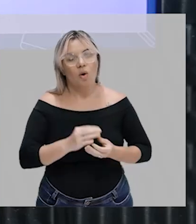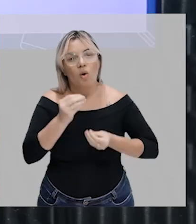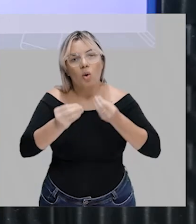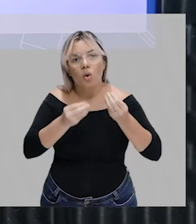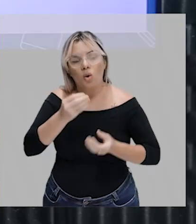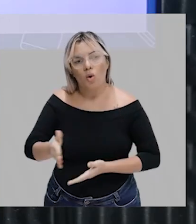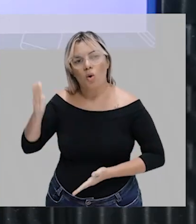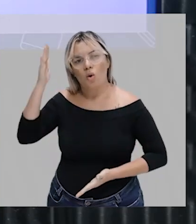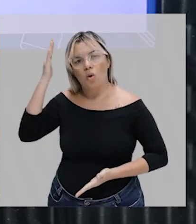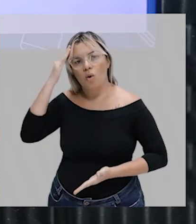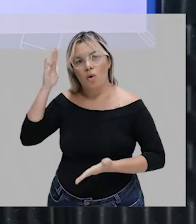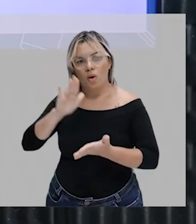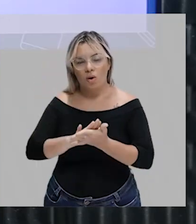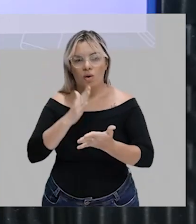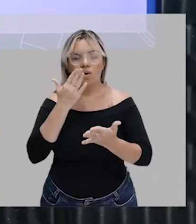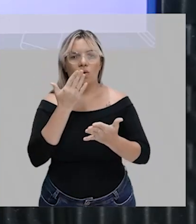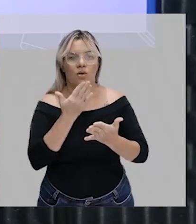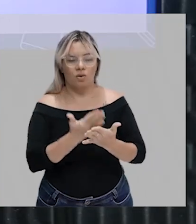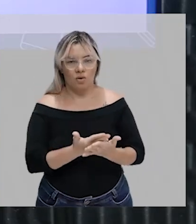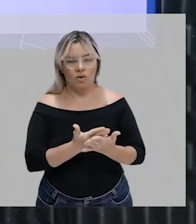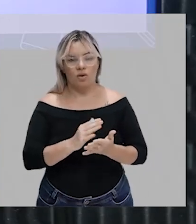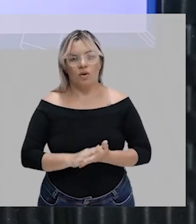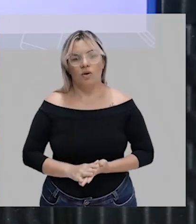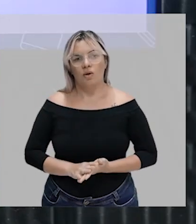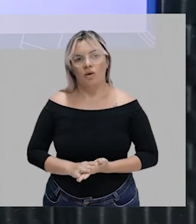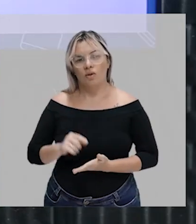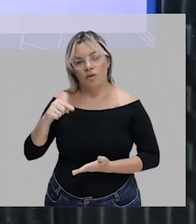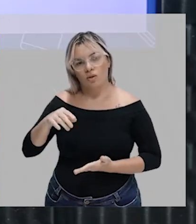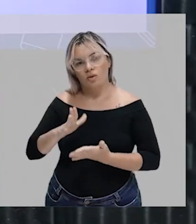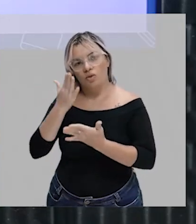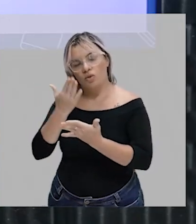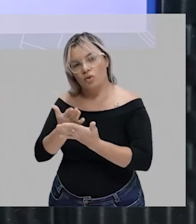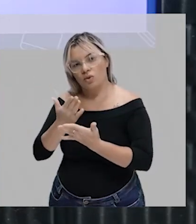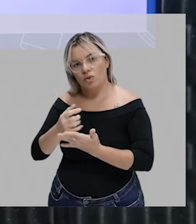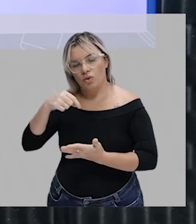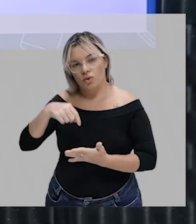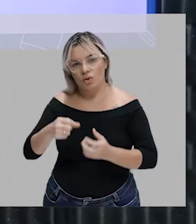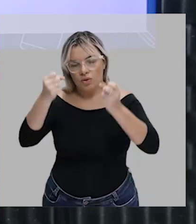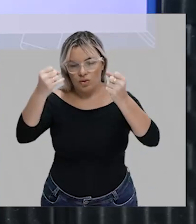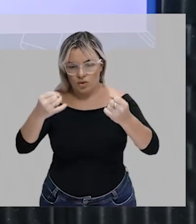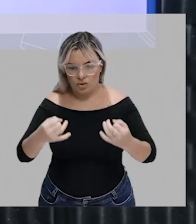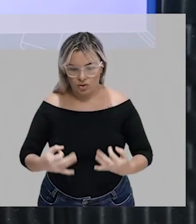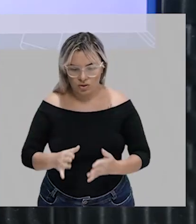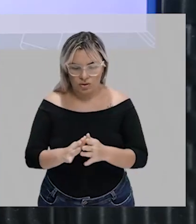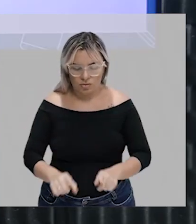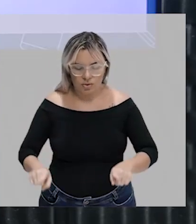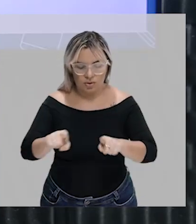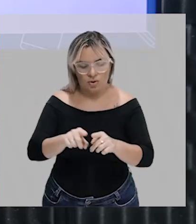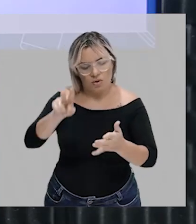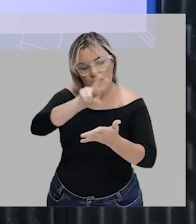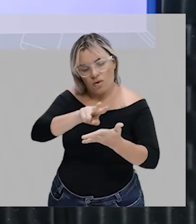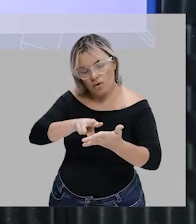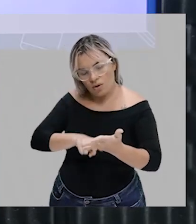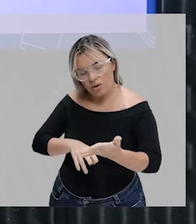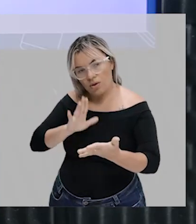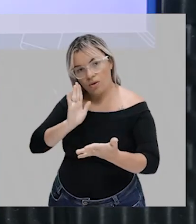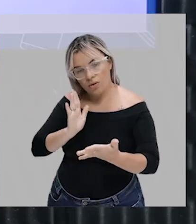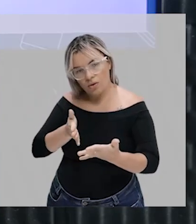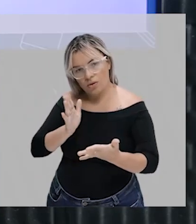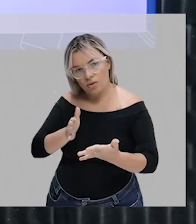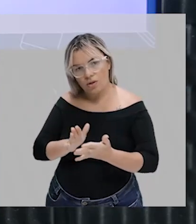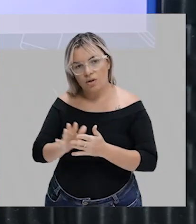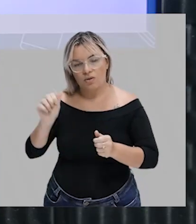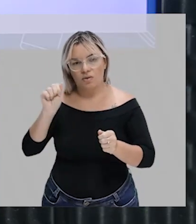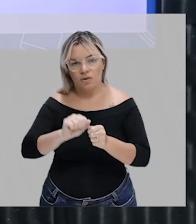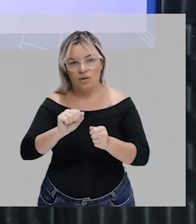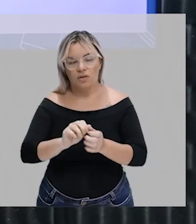a sua interpretação acerca do que nós trabalhamos aqui, do que nós falamos e do que você leu. Então, aí você já está fazendo a